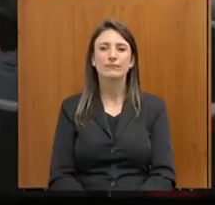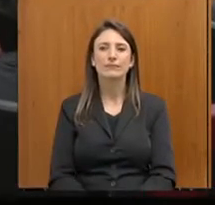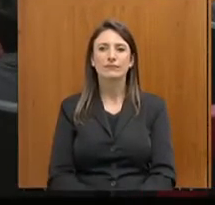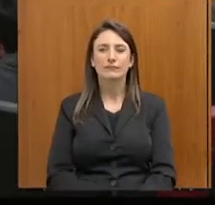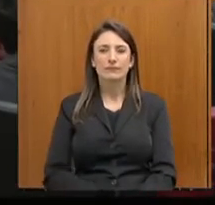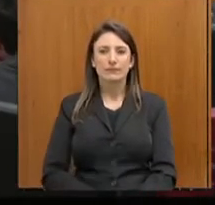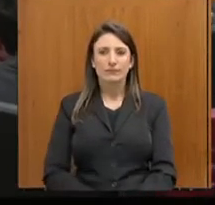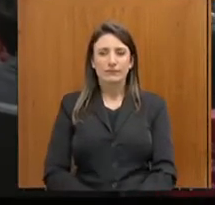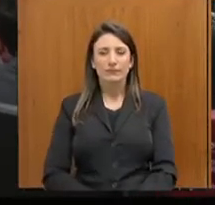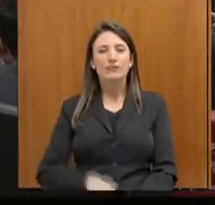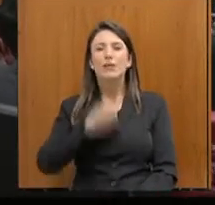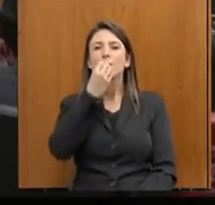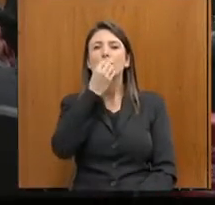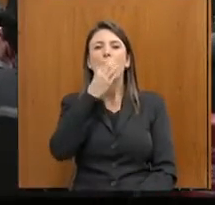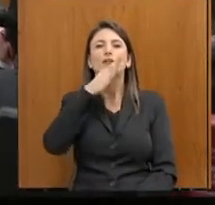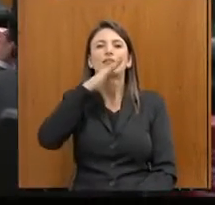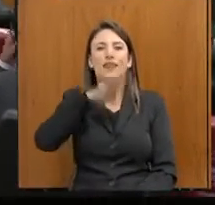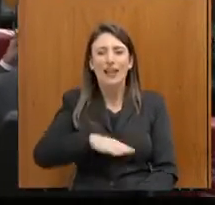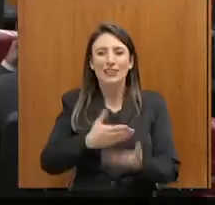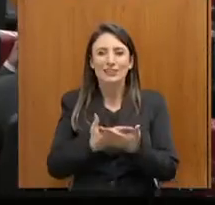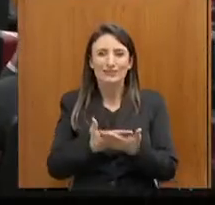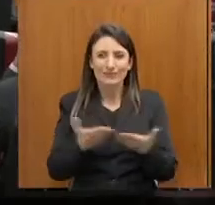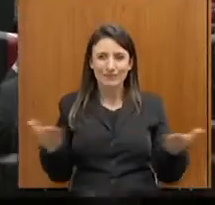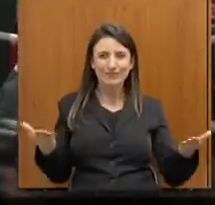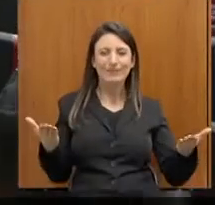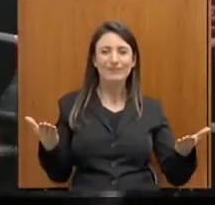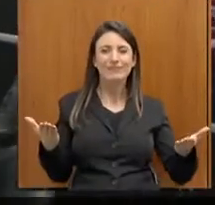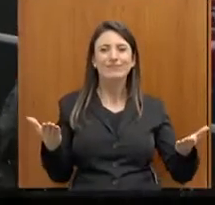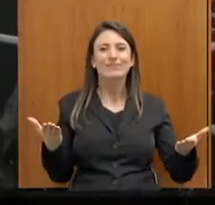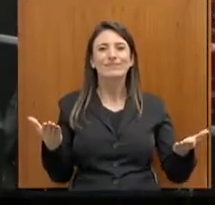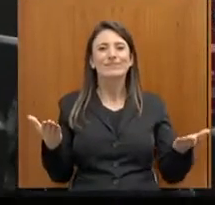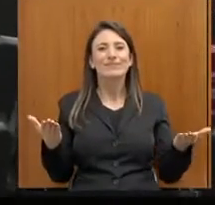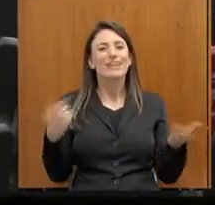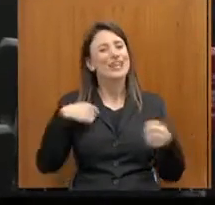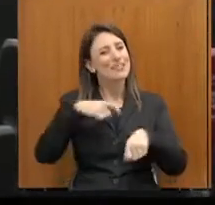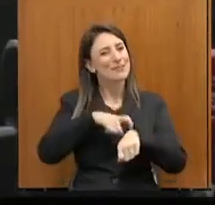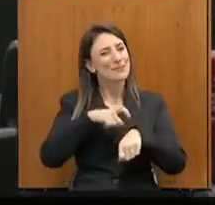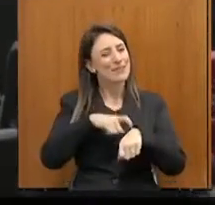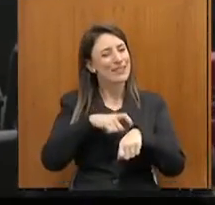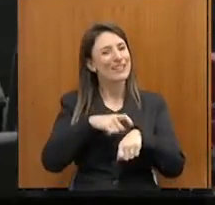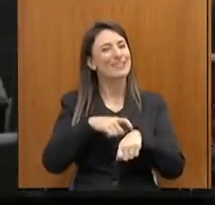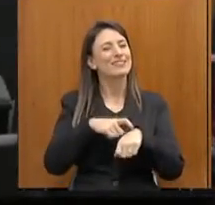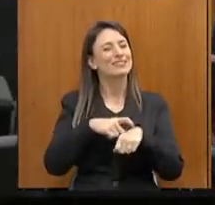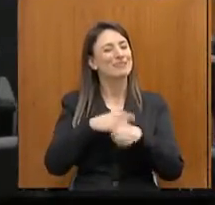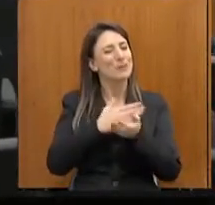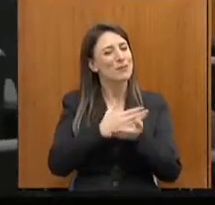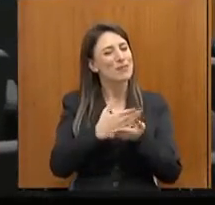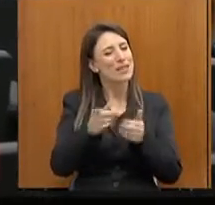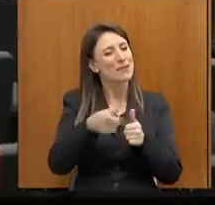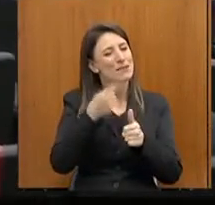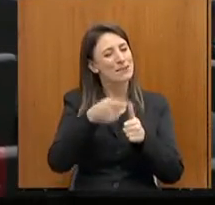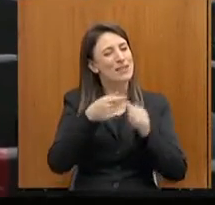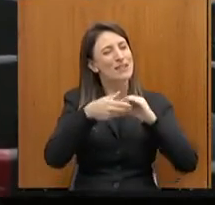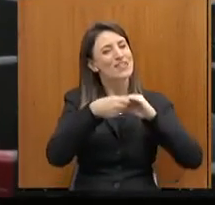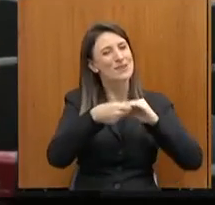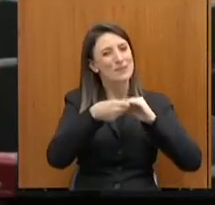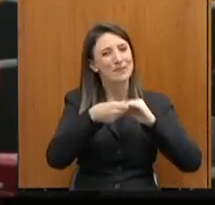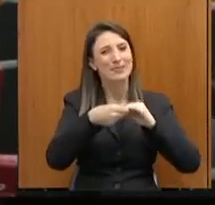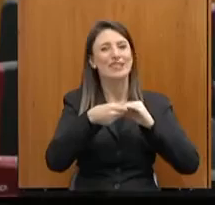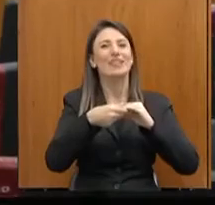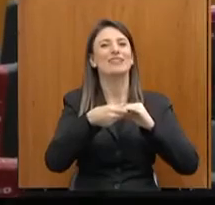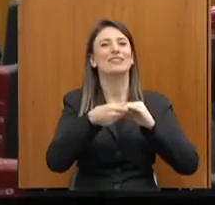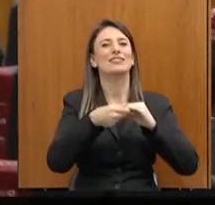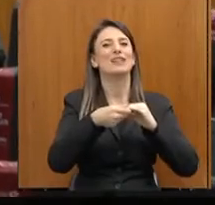senhores boa tarde queria iniciar esse momento aqui cumprimentando inteiramente o presidente da